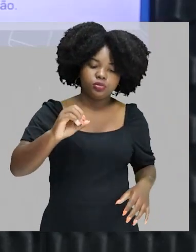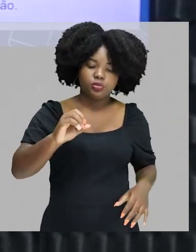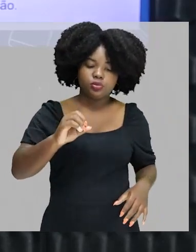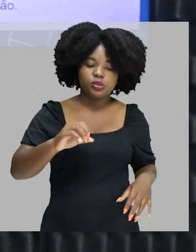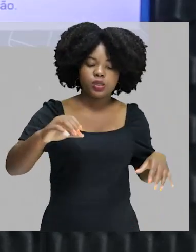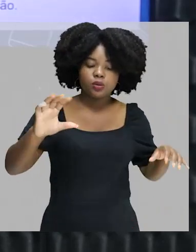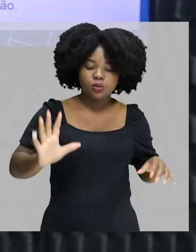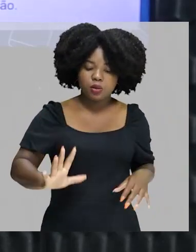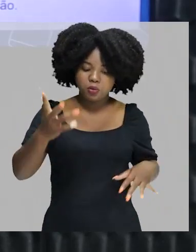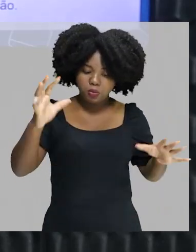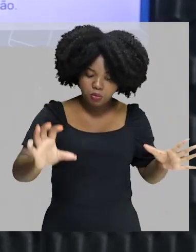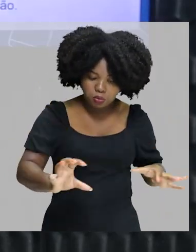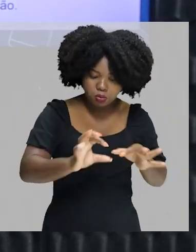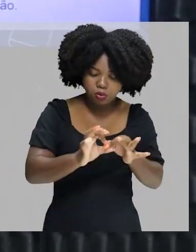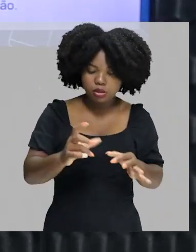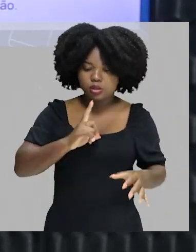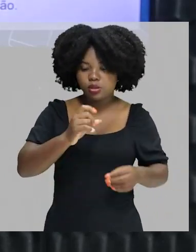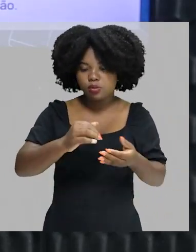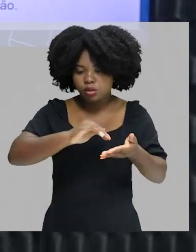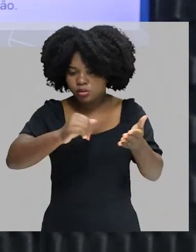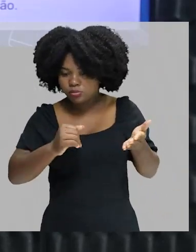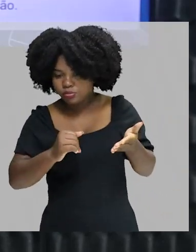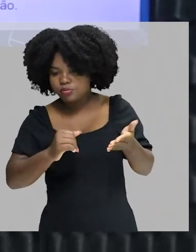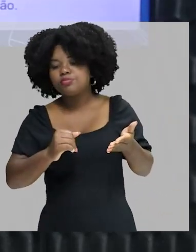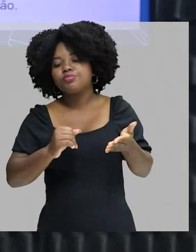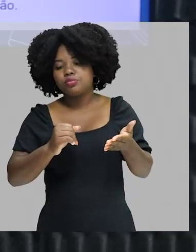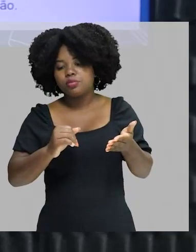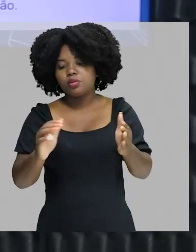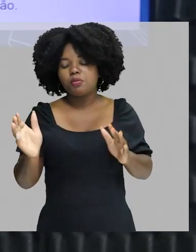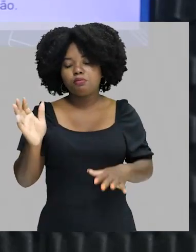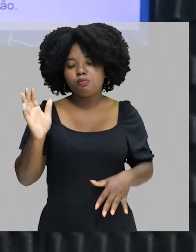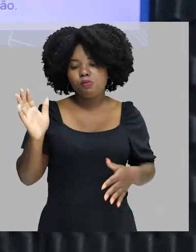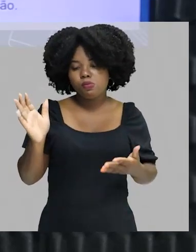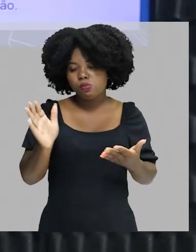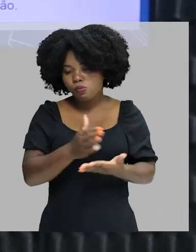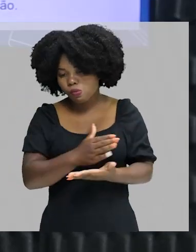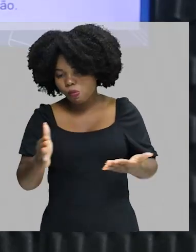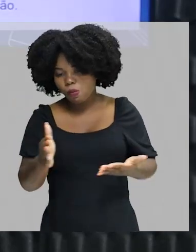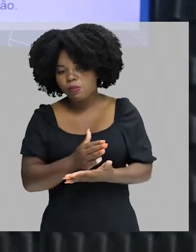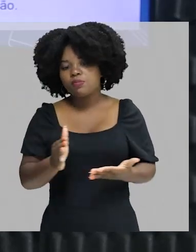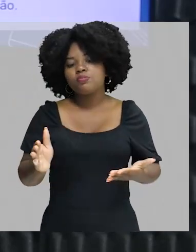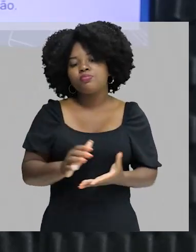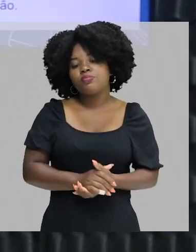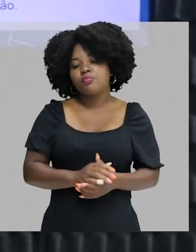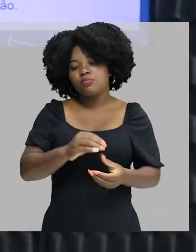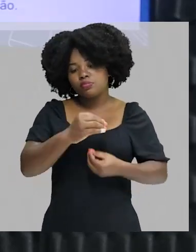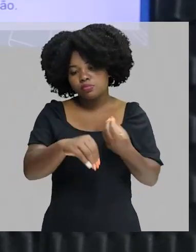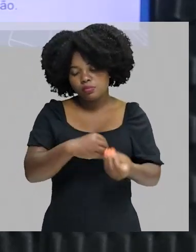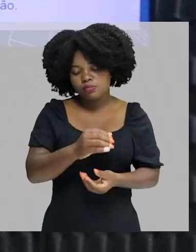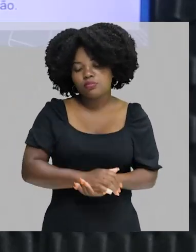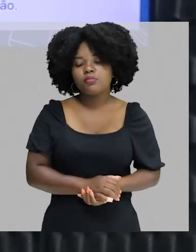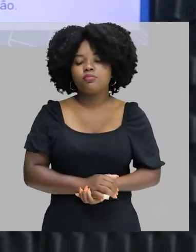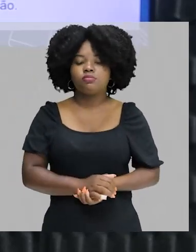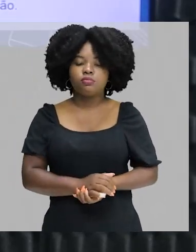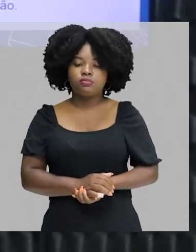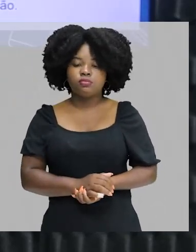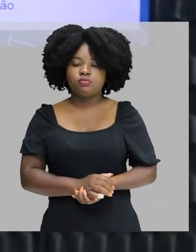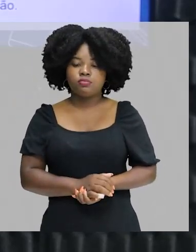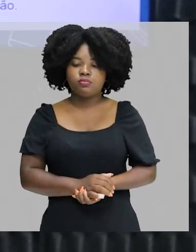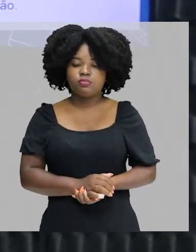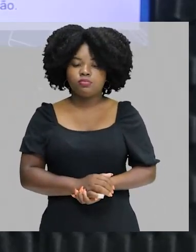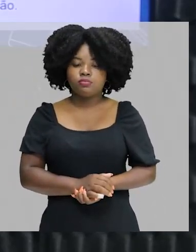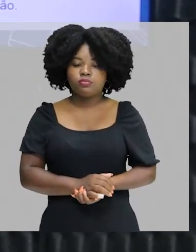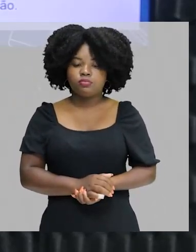junção, vou ter a eliminação de algumas partículas, algumas substâncias. Então, quando acontece